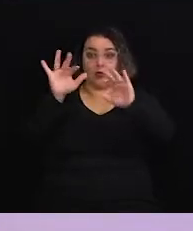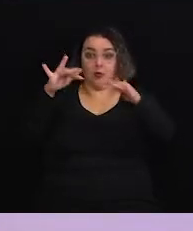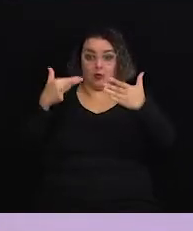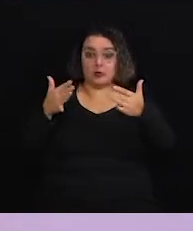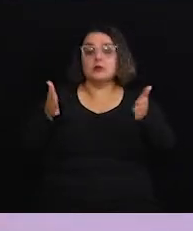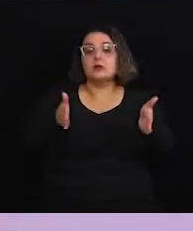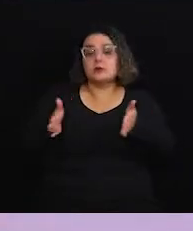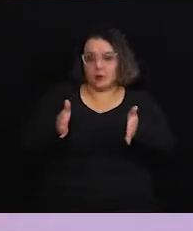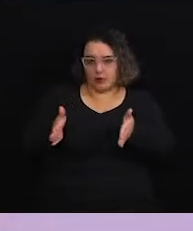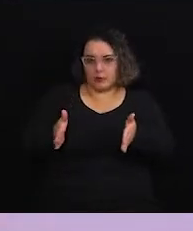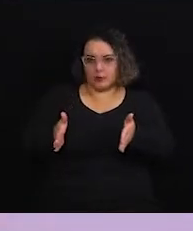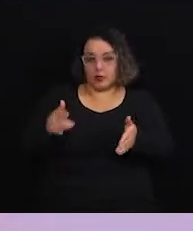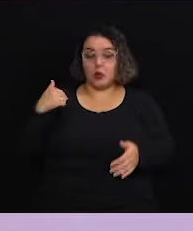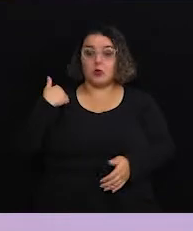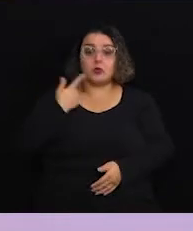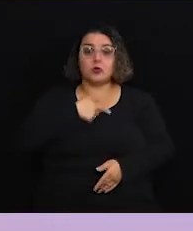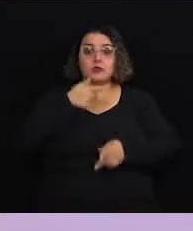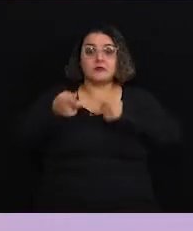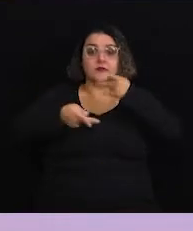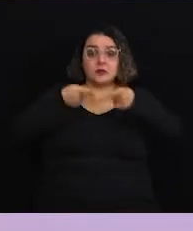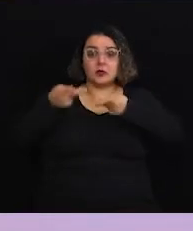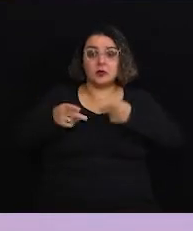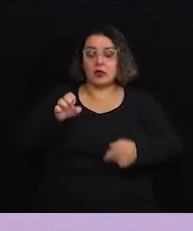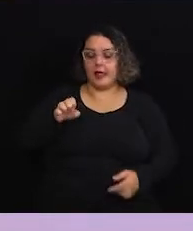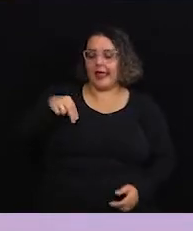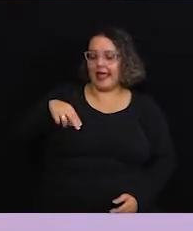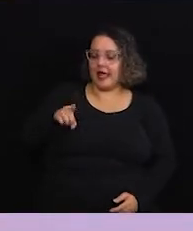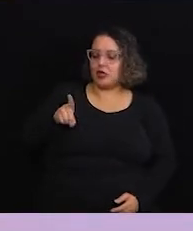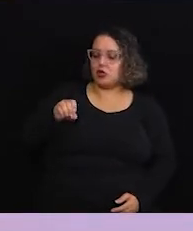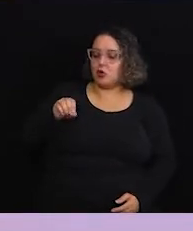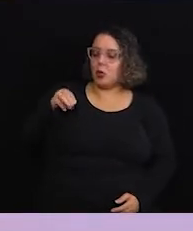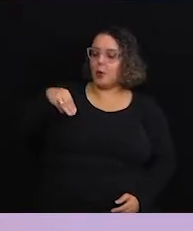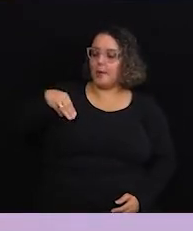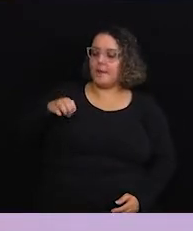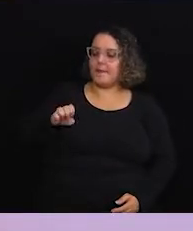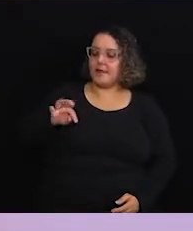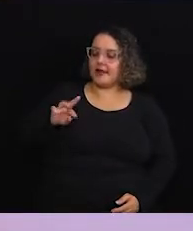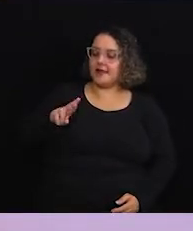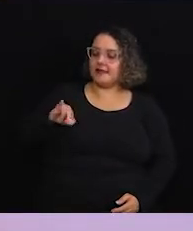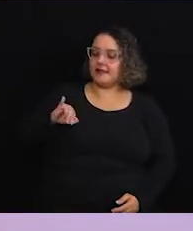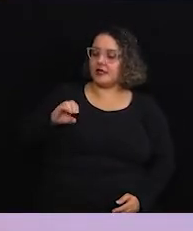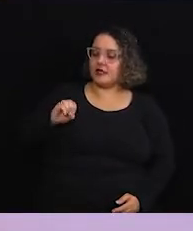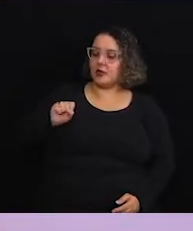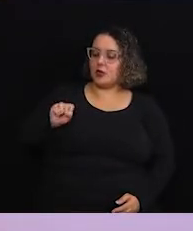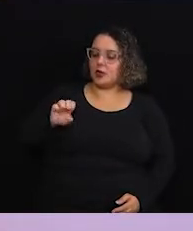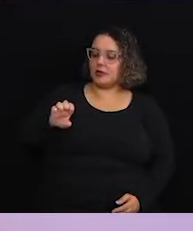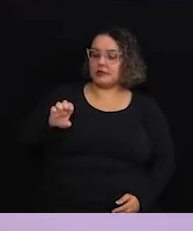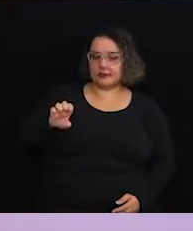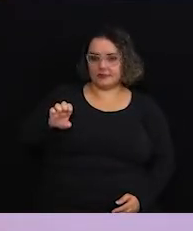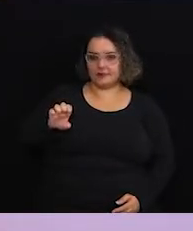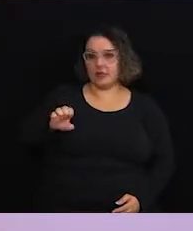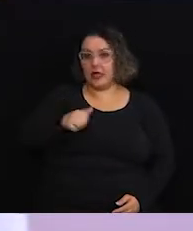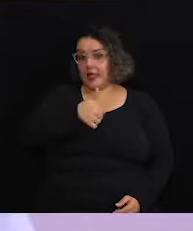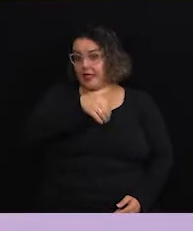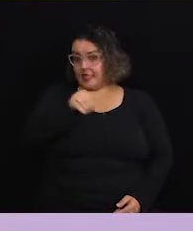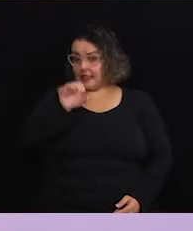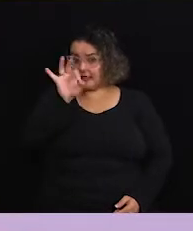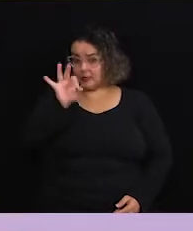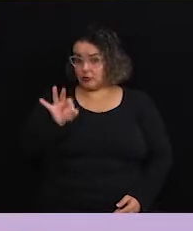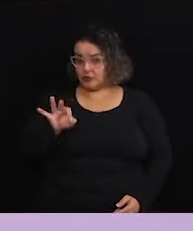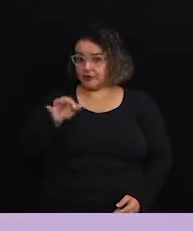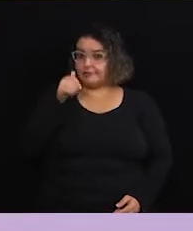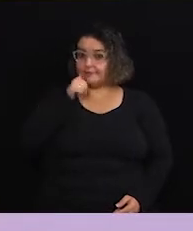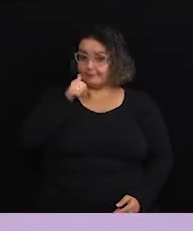nesse momento. Nós vamos falar sobre endometriose, uma doença que afeta cerca de 10% da população